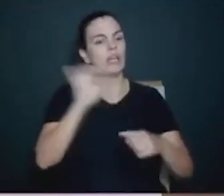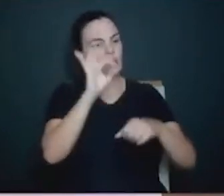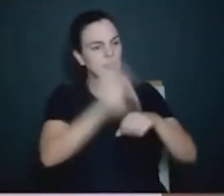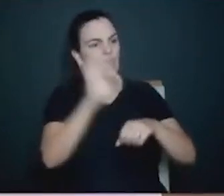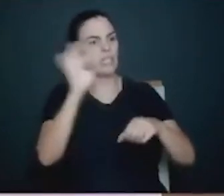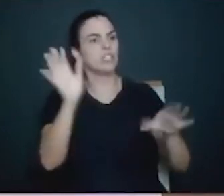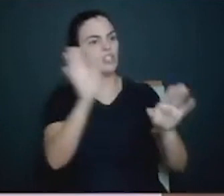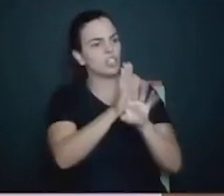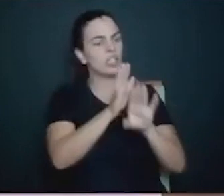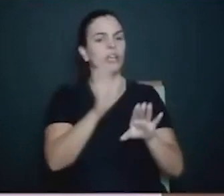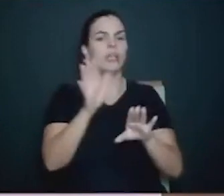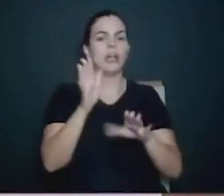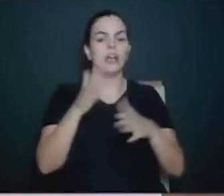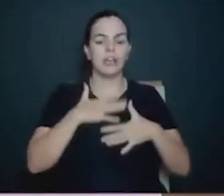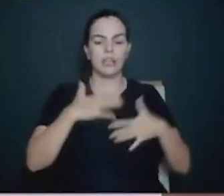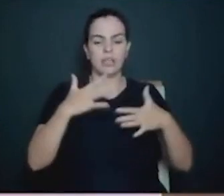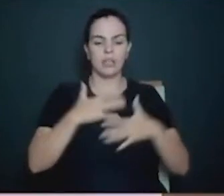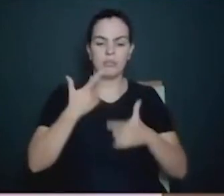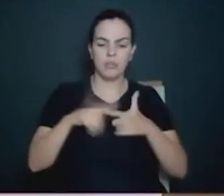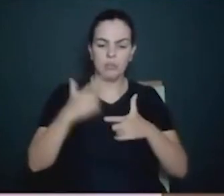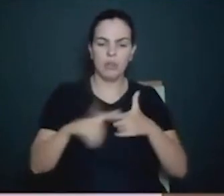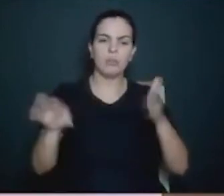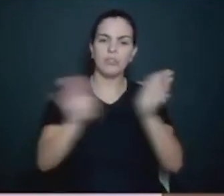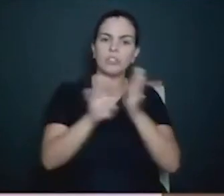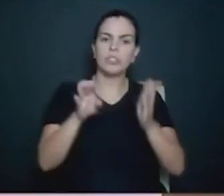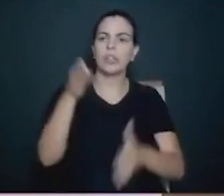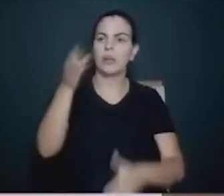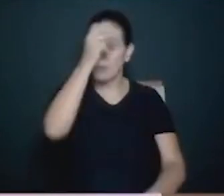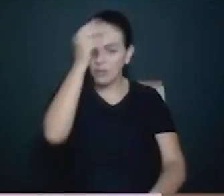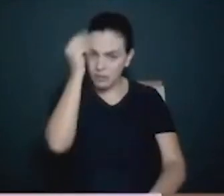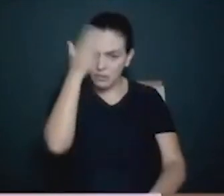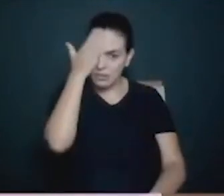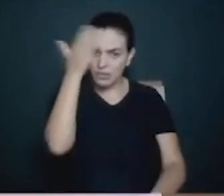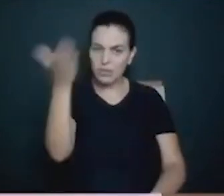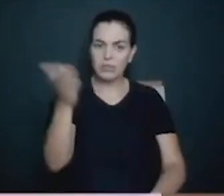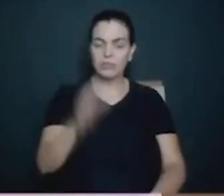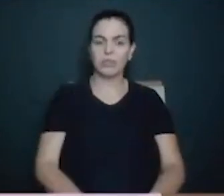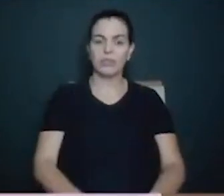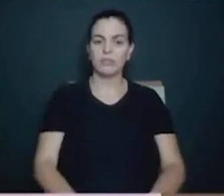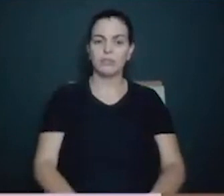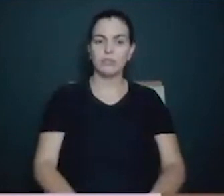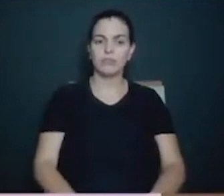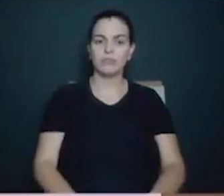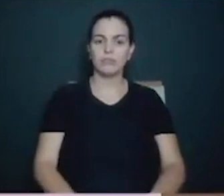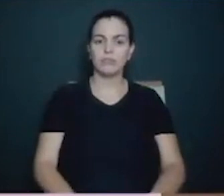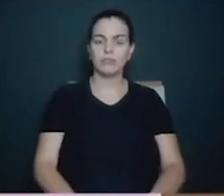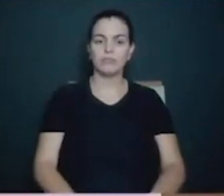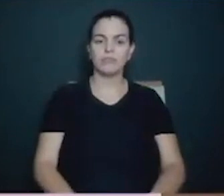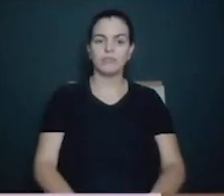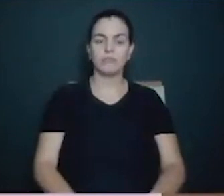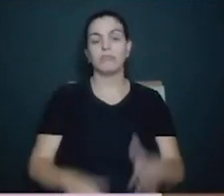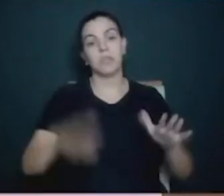respiratórios. O que está acontecendo? Será que por estar chegando perto das